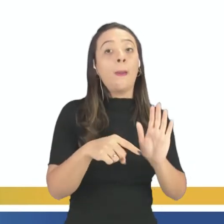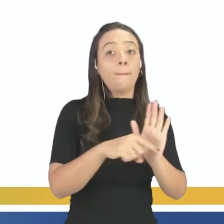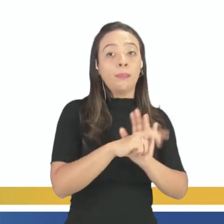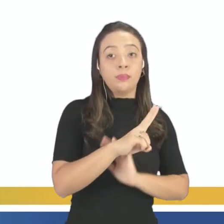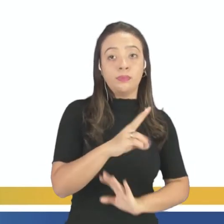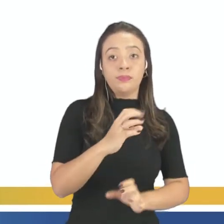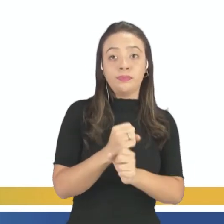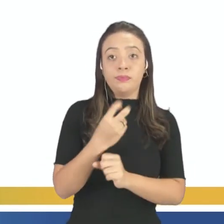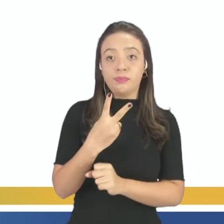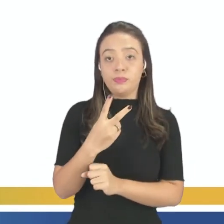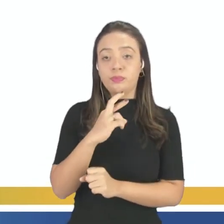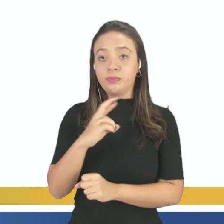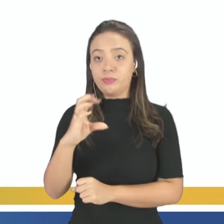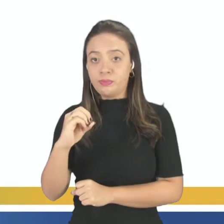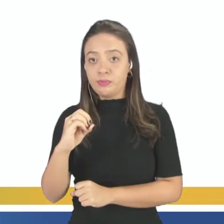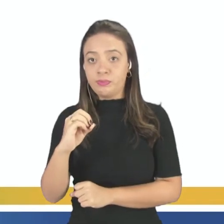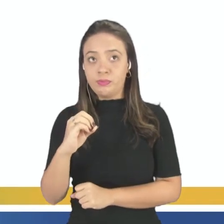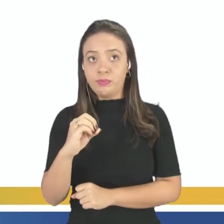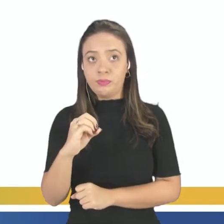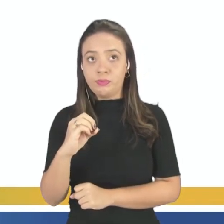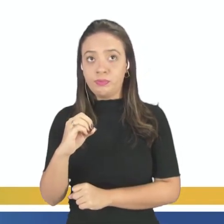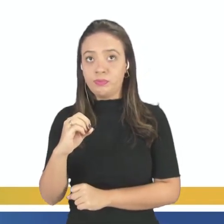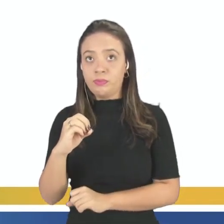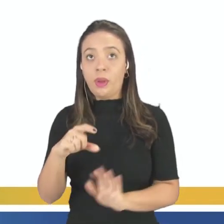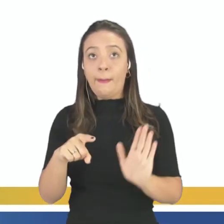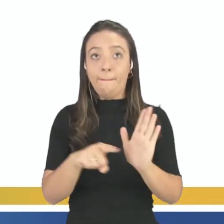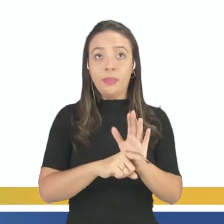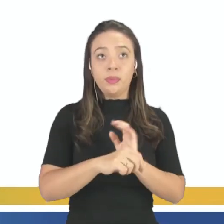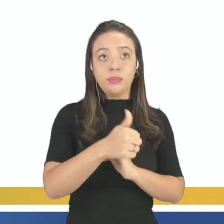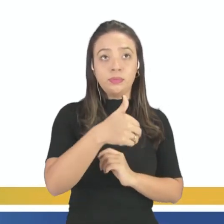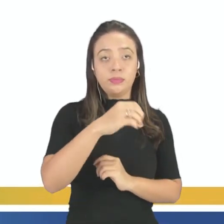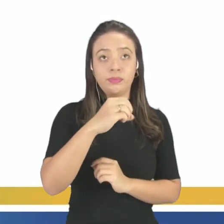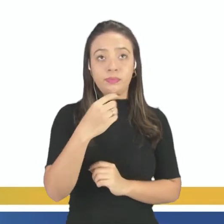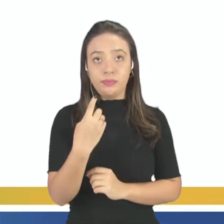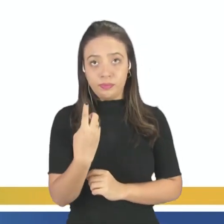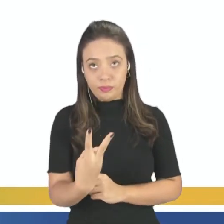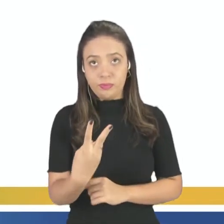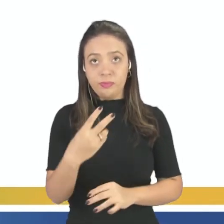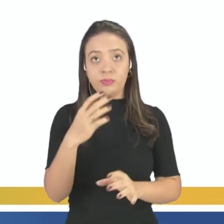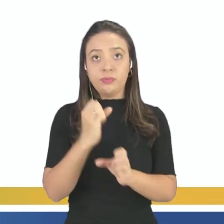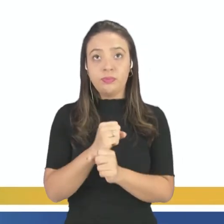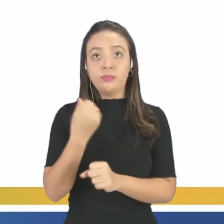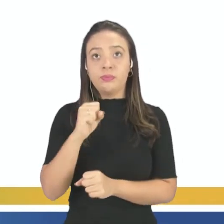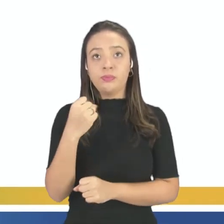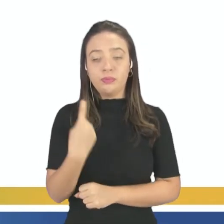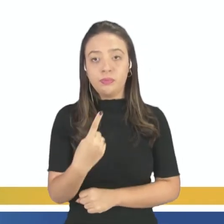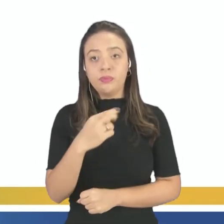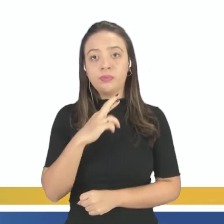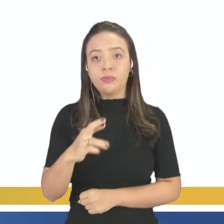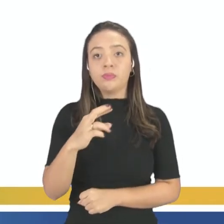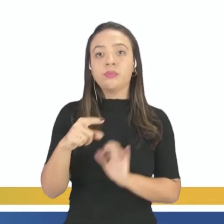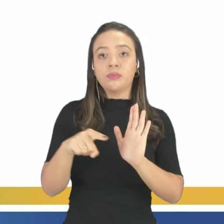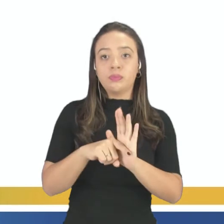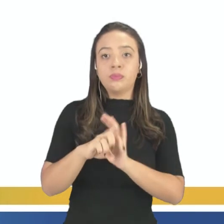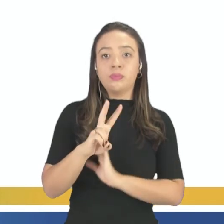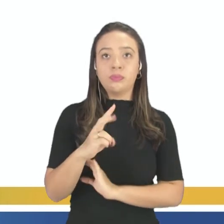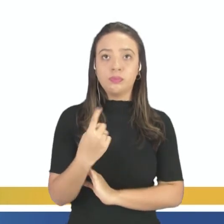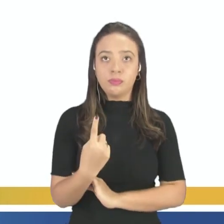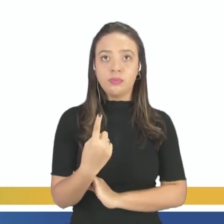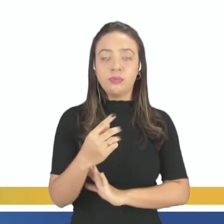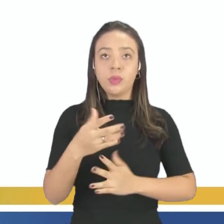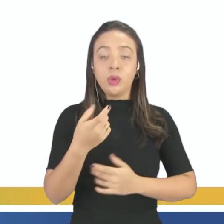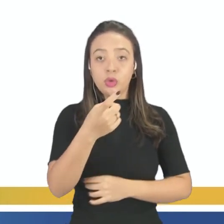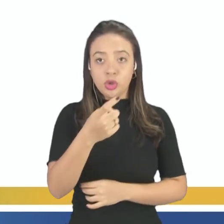2, 0, e menos 102 mais 81, menos 21. E aí nós temos o valor de x